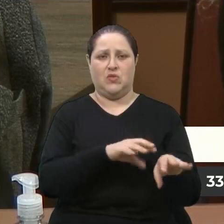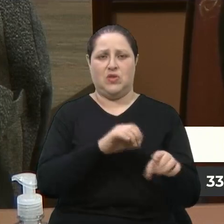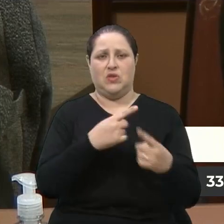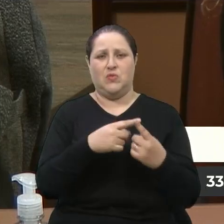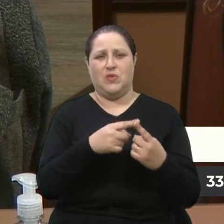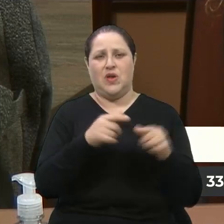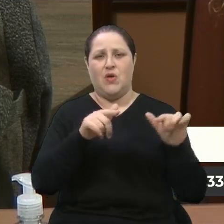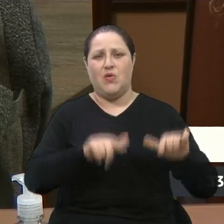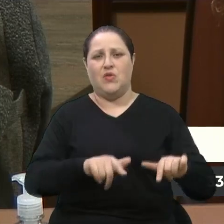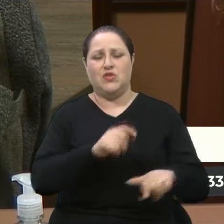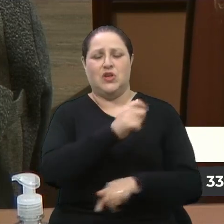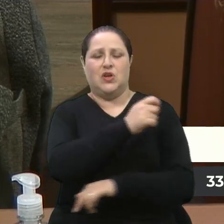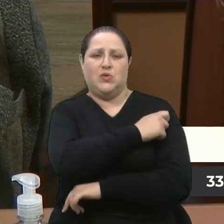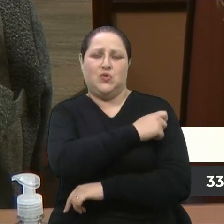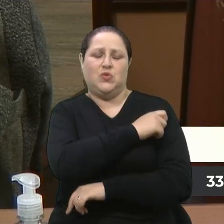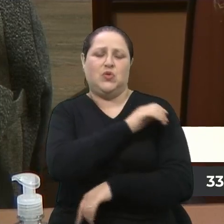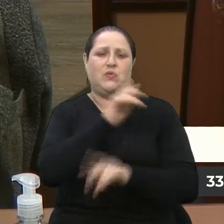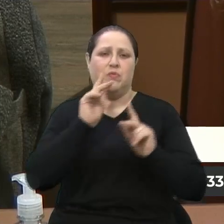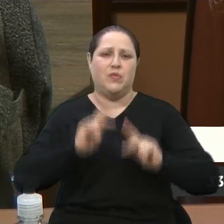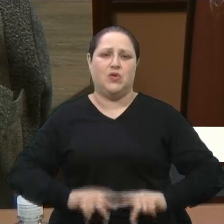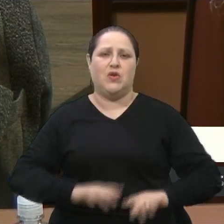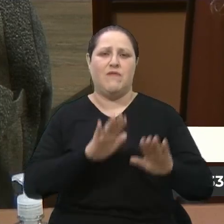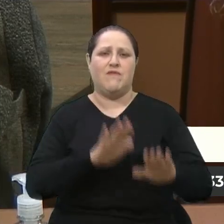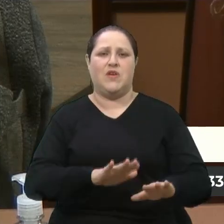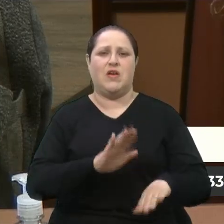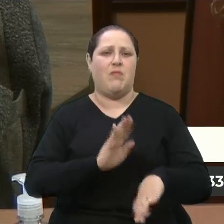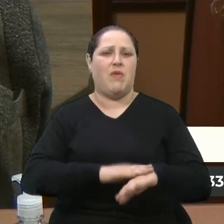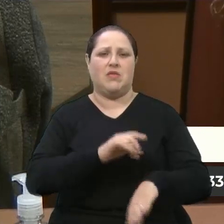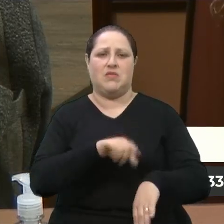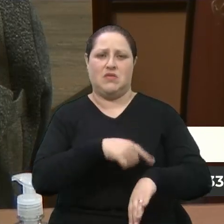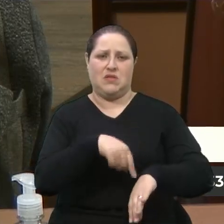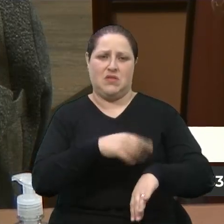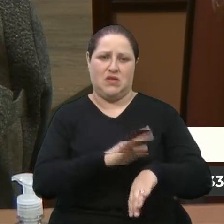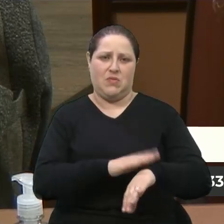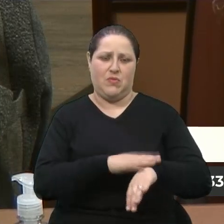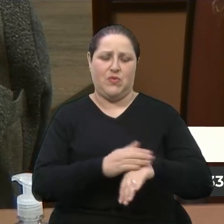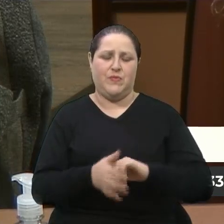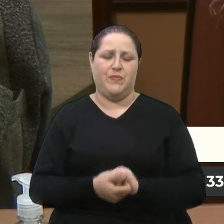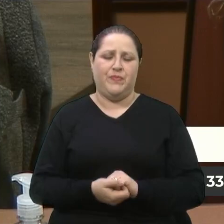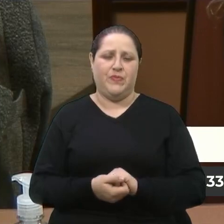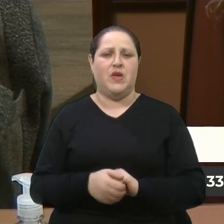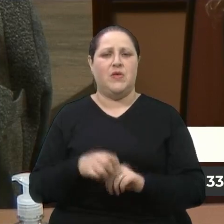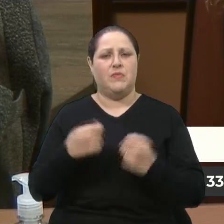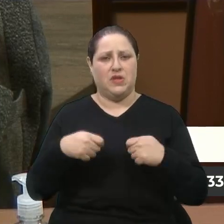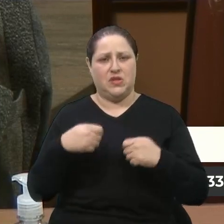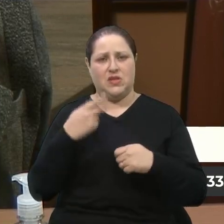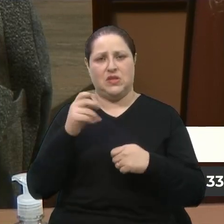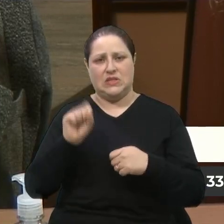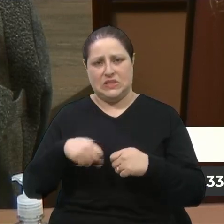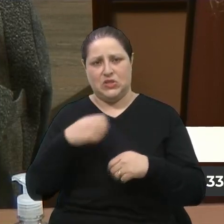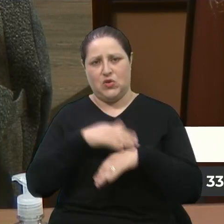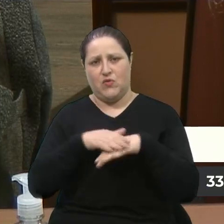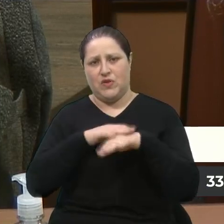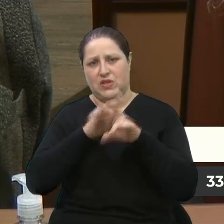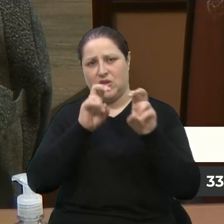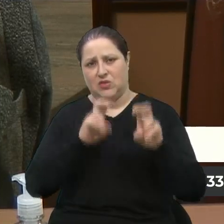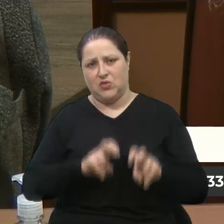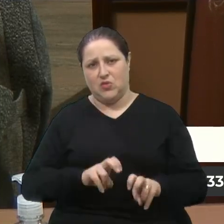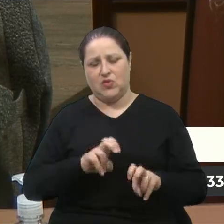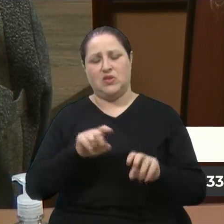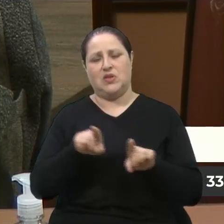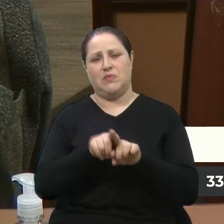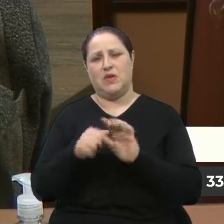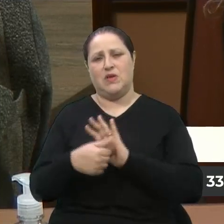as pessoas acabam passando mais tempo, né? Então, a gente precisa realmente falar sobre esse assunto, né? Trazer à tona informação para que